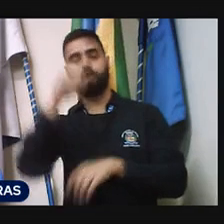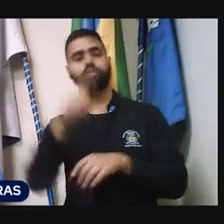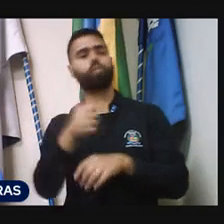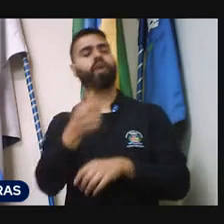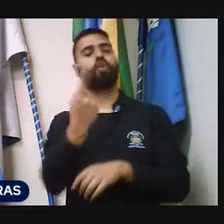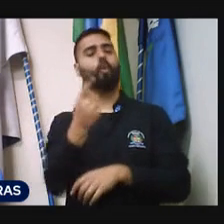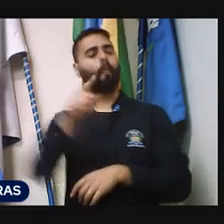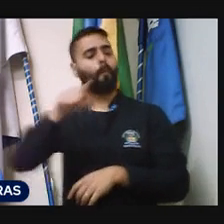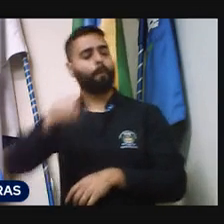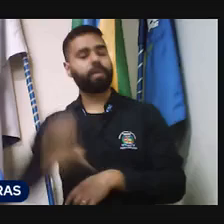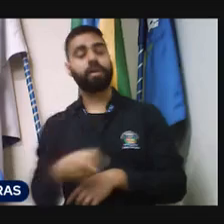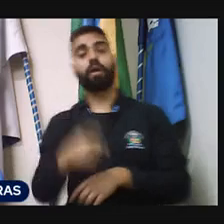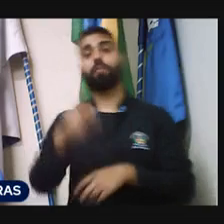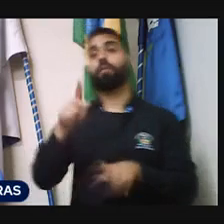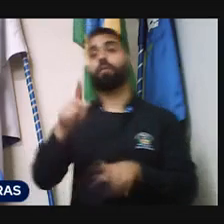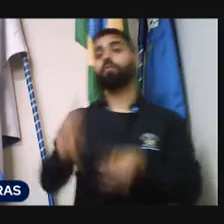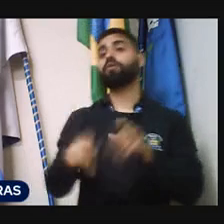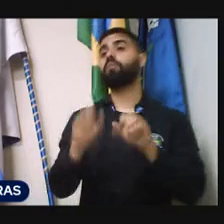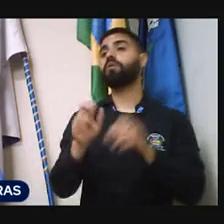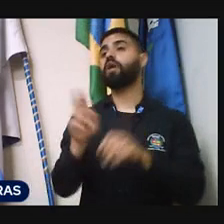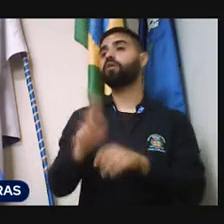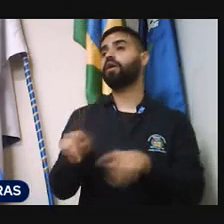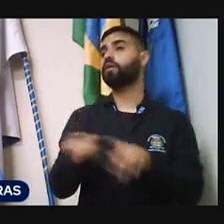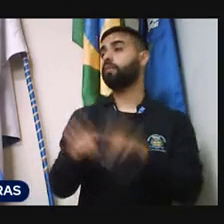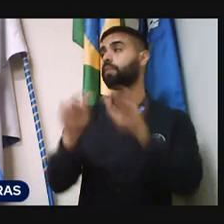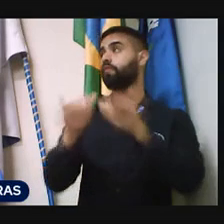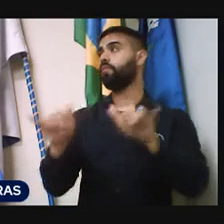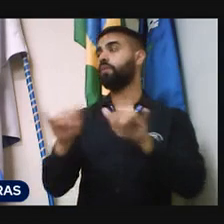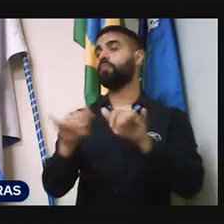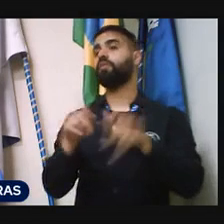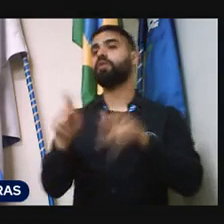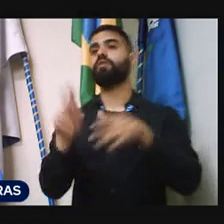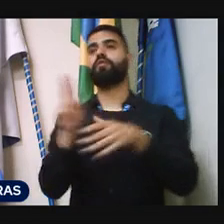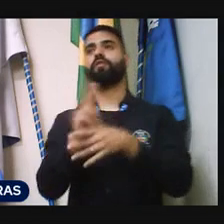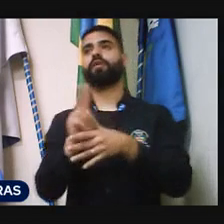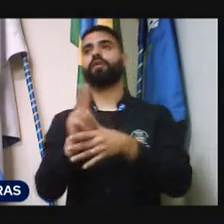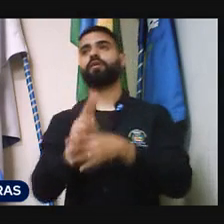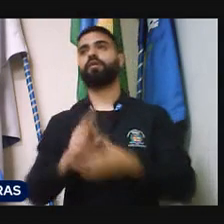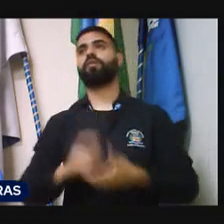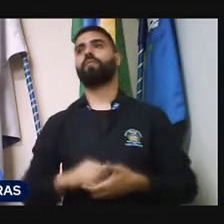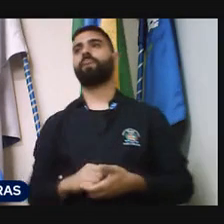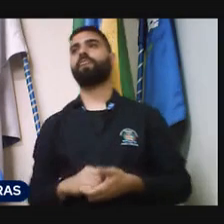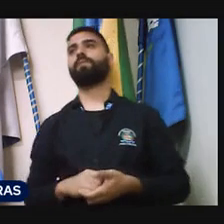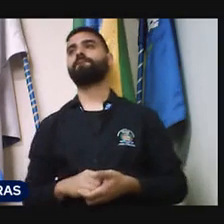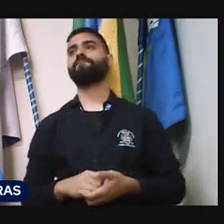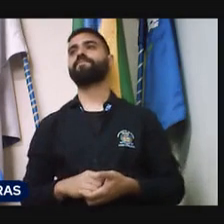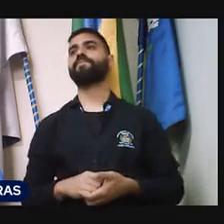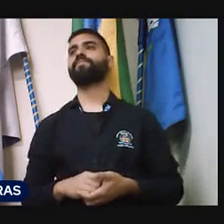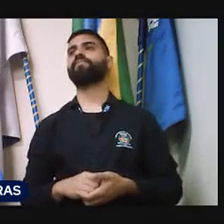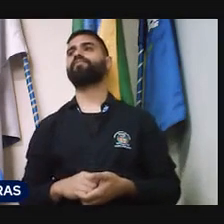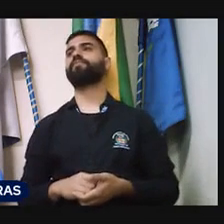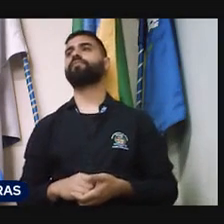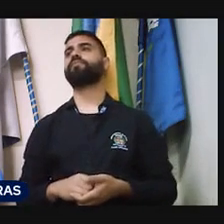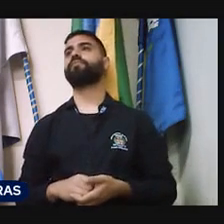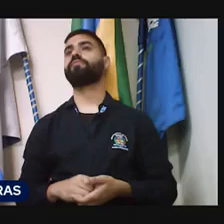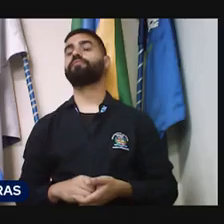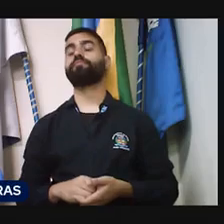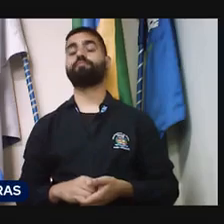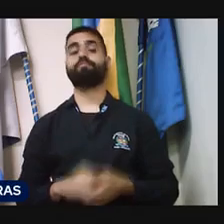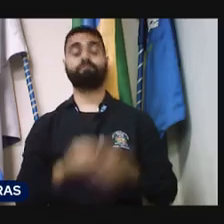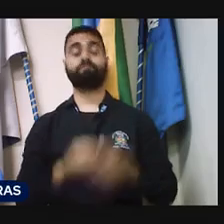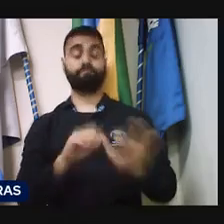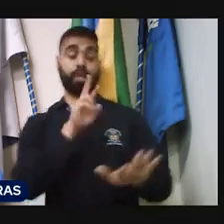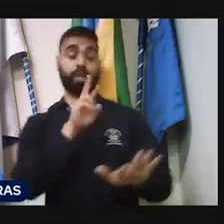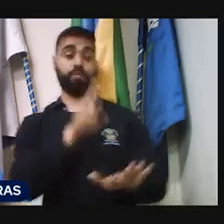aí para aquela população tá usando E aí para os valencianos naquele hospital bom então é o investimento